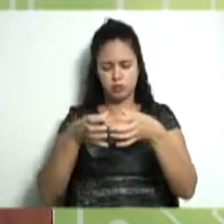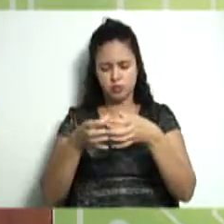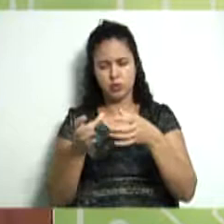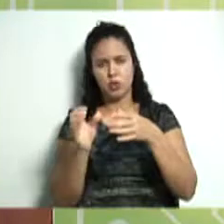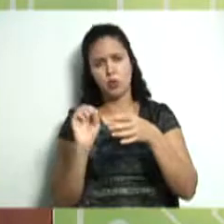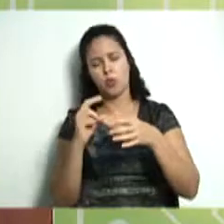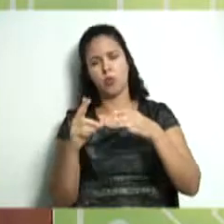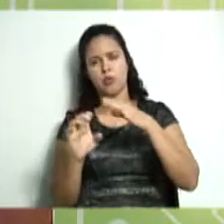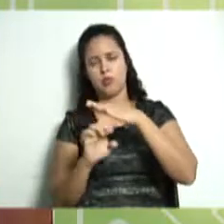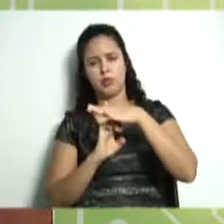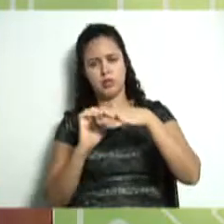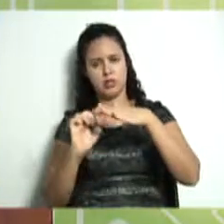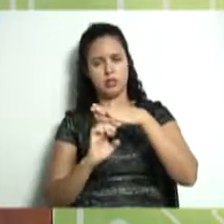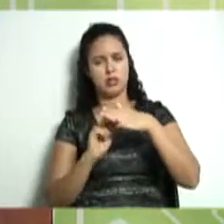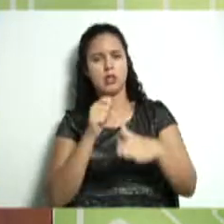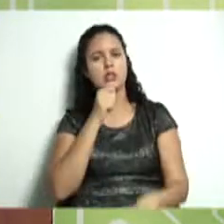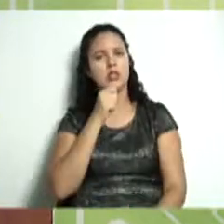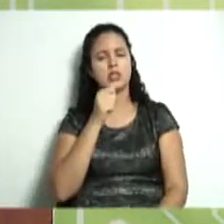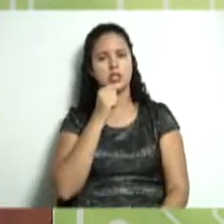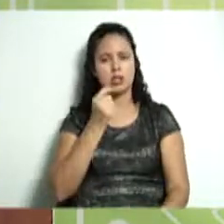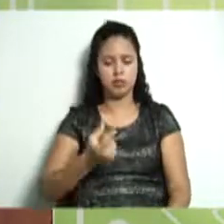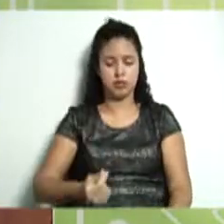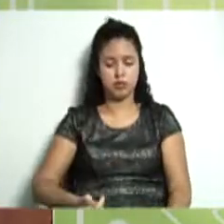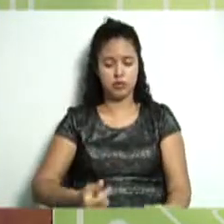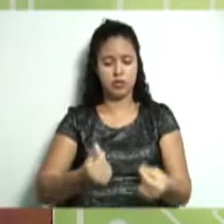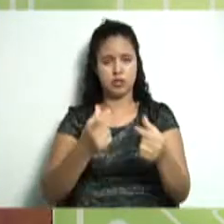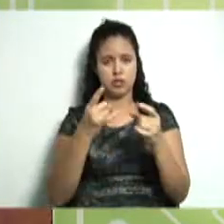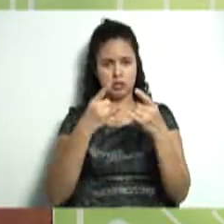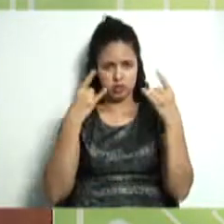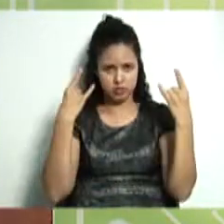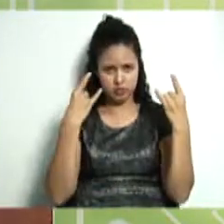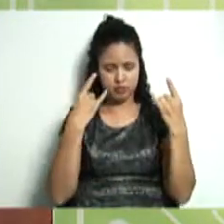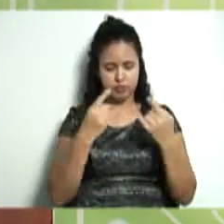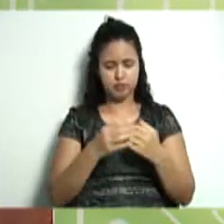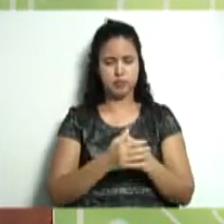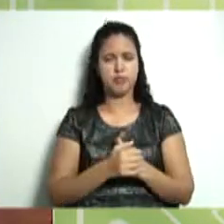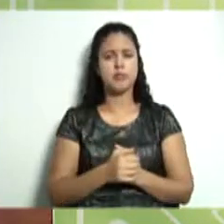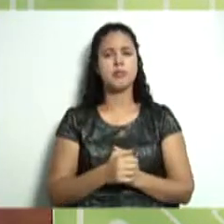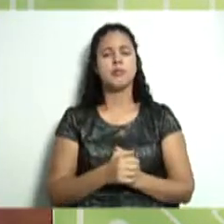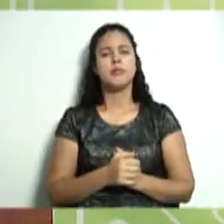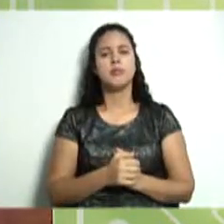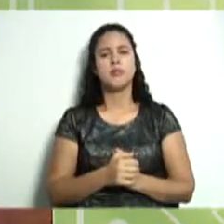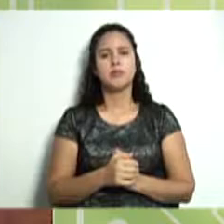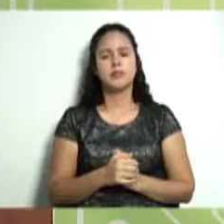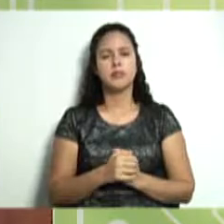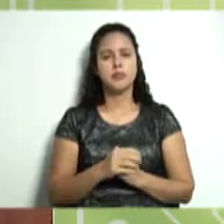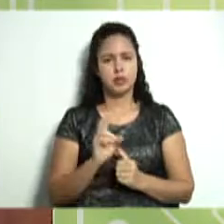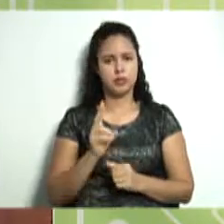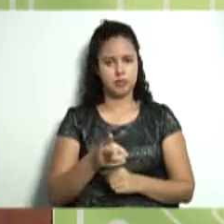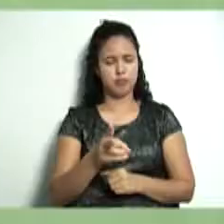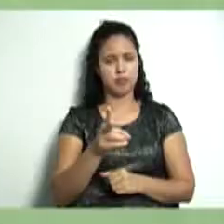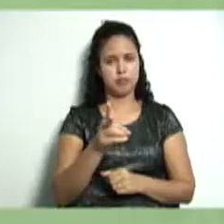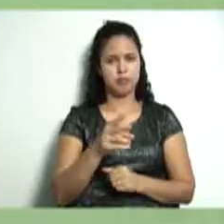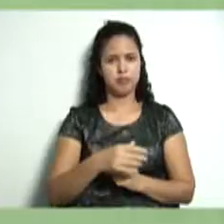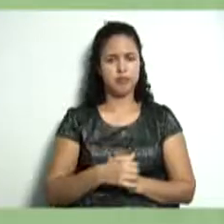pessoa jurídica não tenha fim ou finalidade lucrativa. Então, vamos lá.